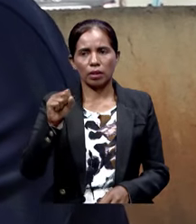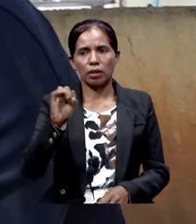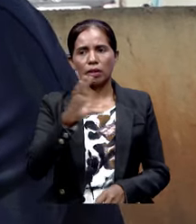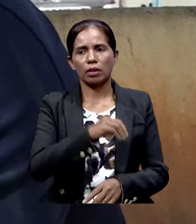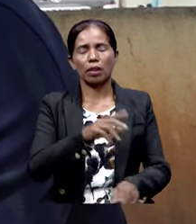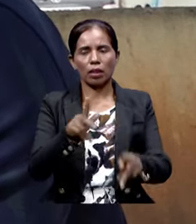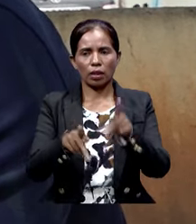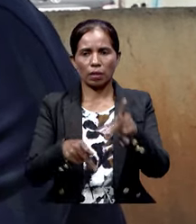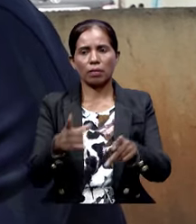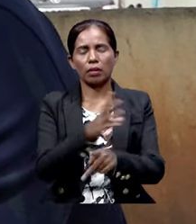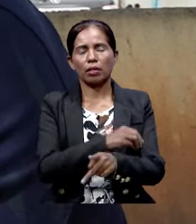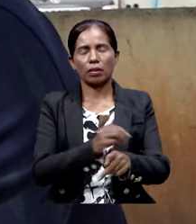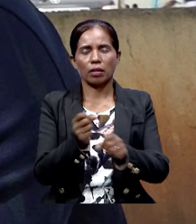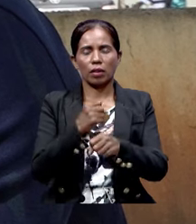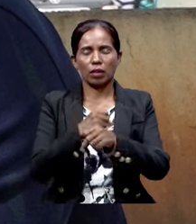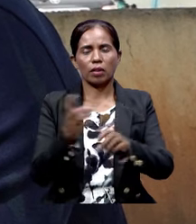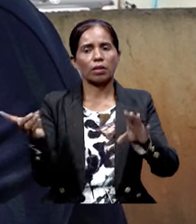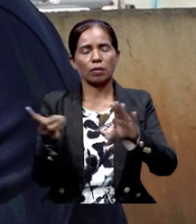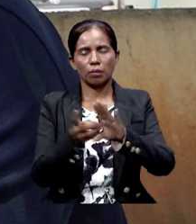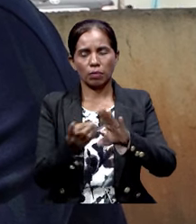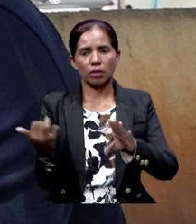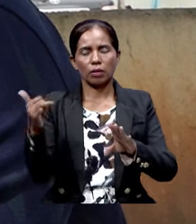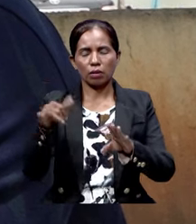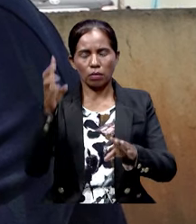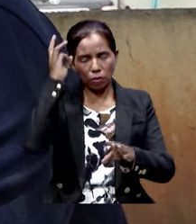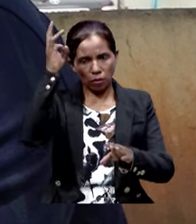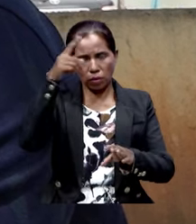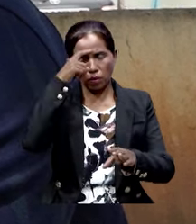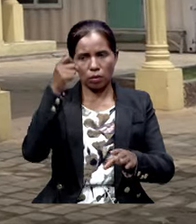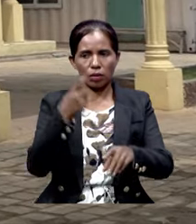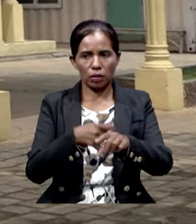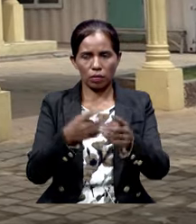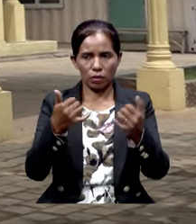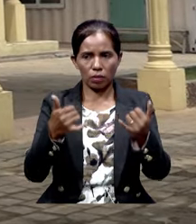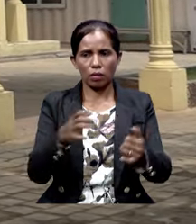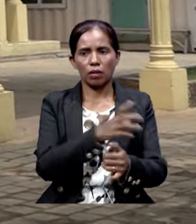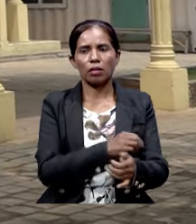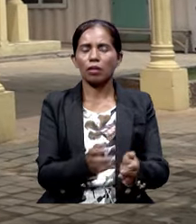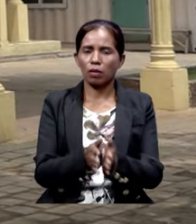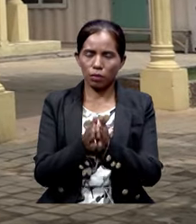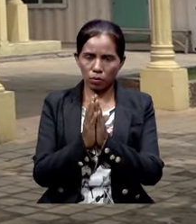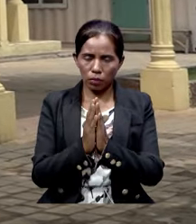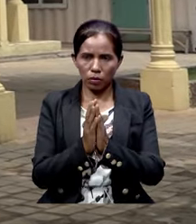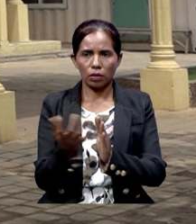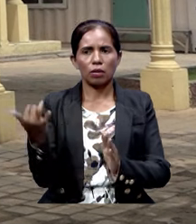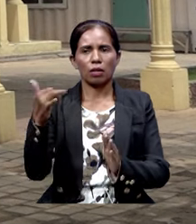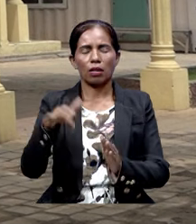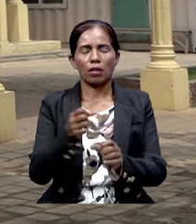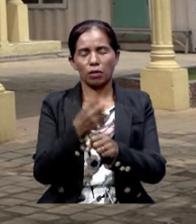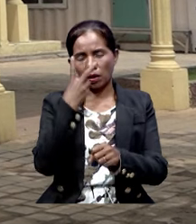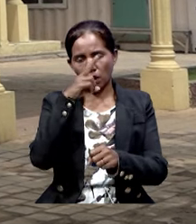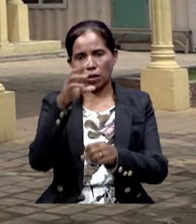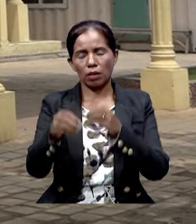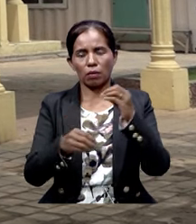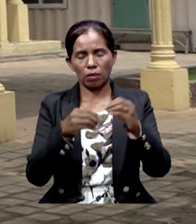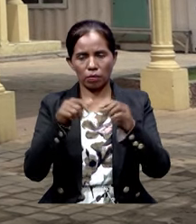da NB, trata ela nem documento sirane preocupa, com situação ne no uso parte relevante a tuare ba